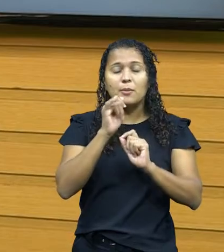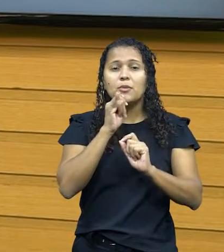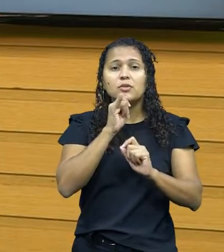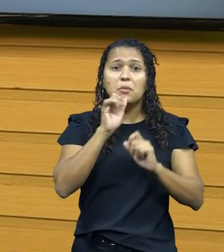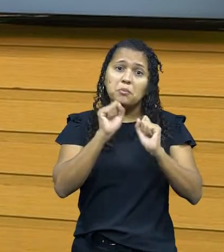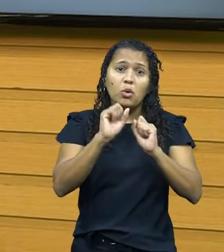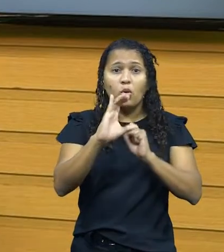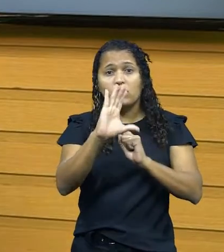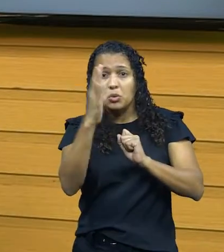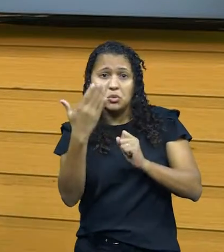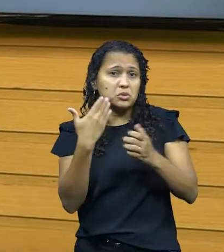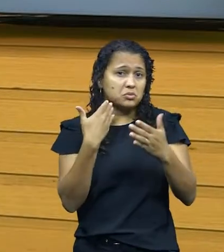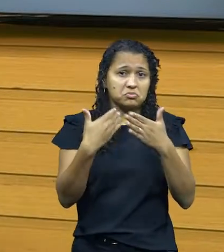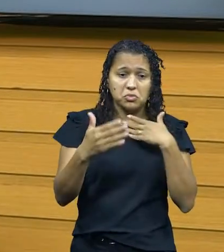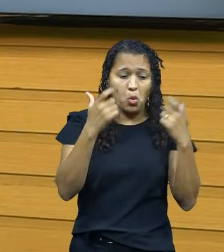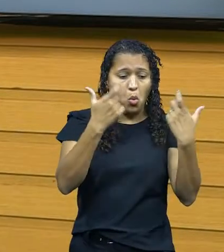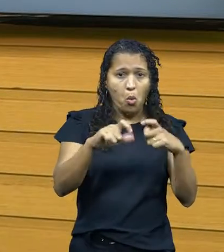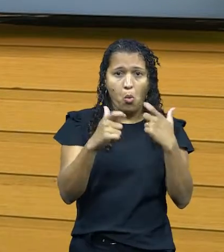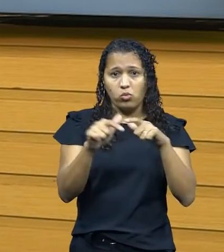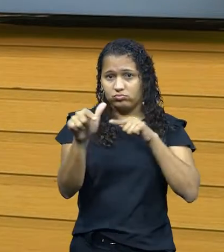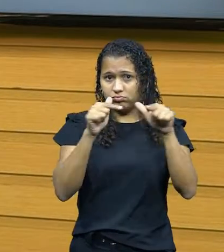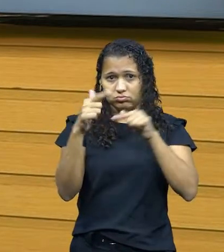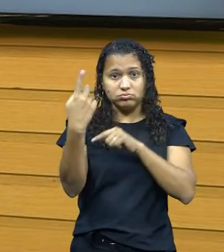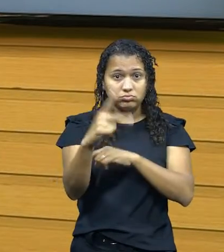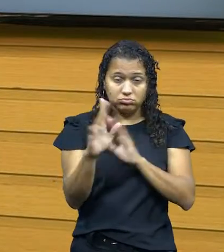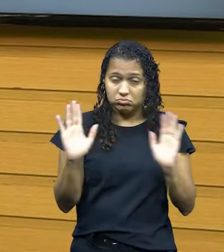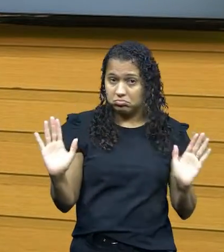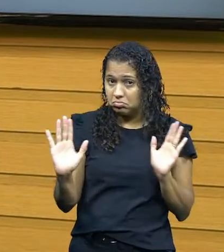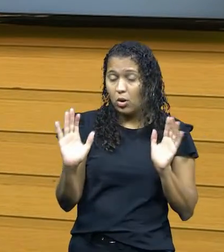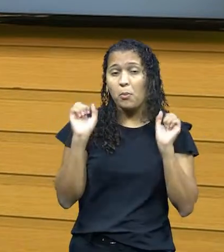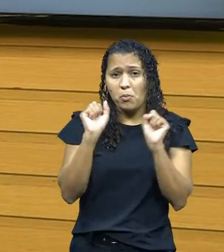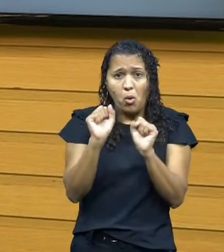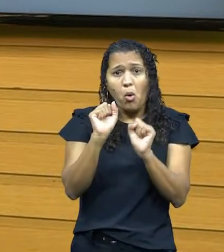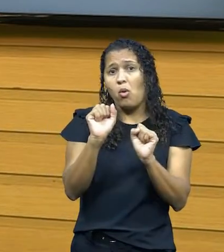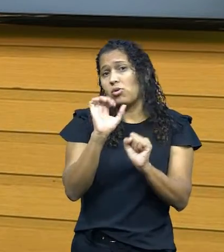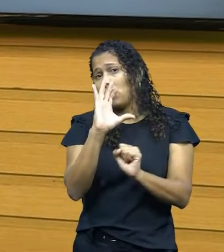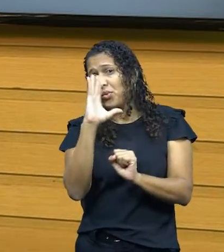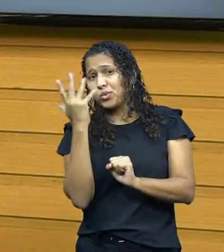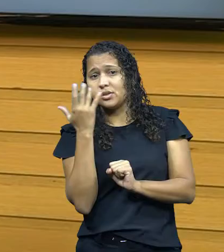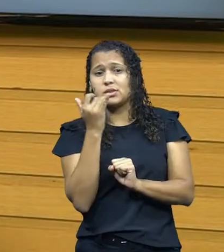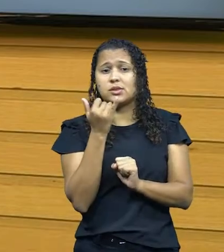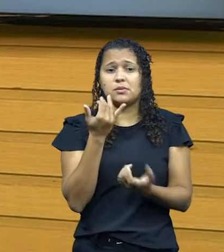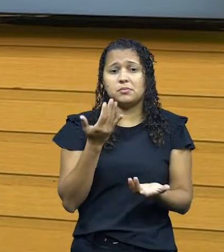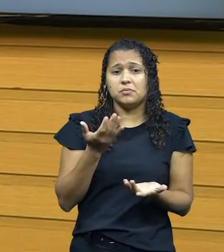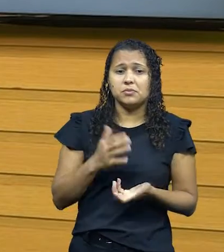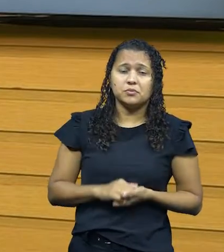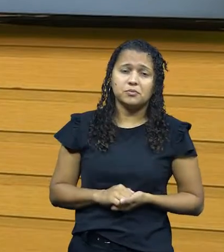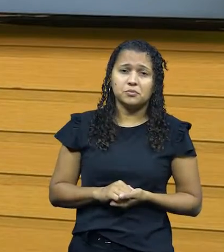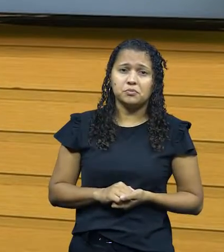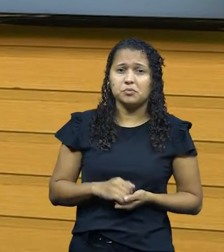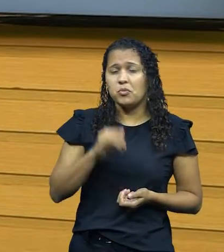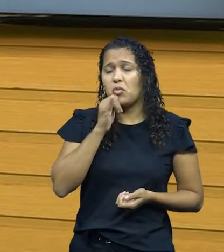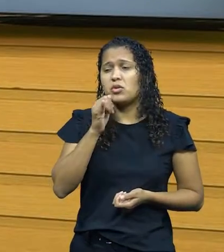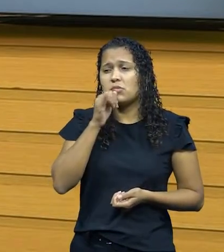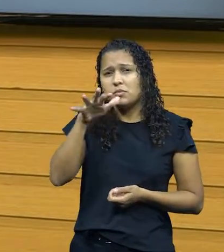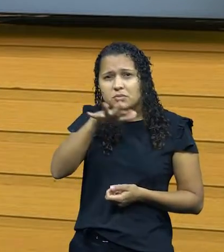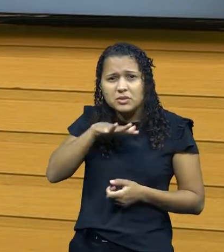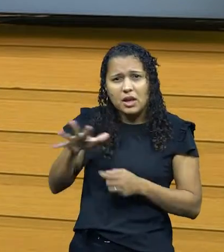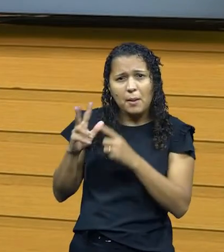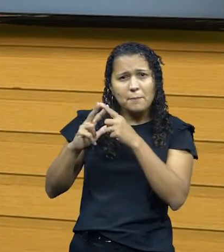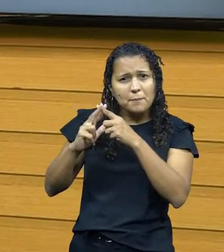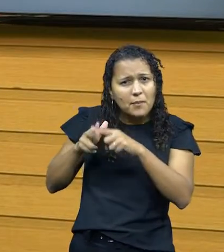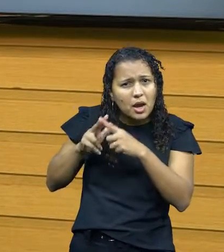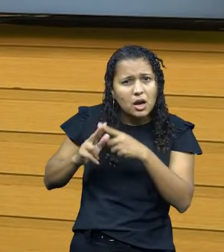algum momento, dependendo do local onde a gente esteja trabalhando, pode ser na área